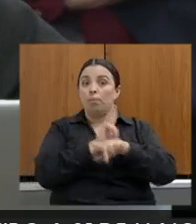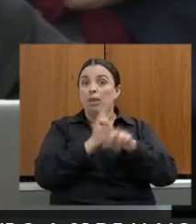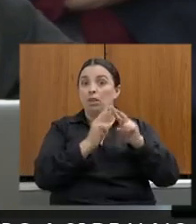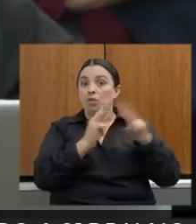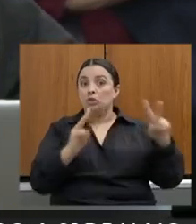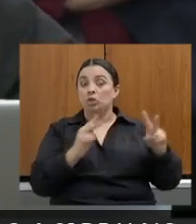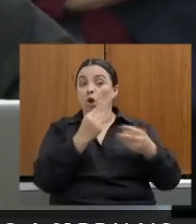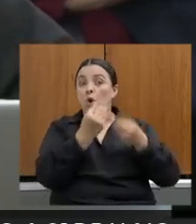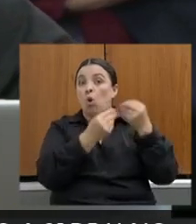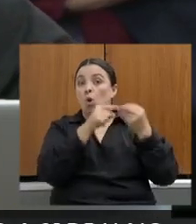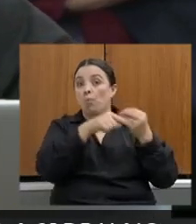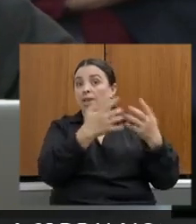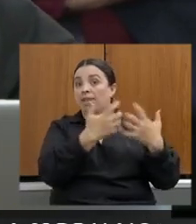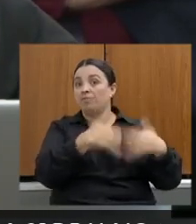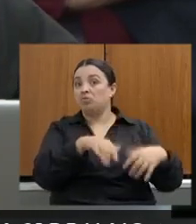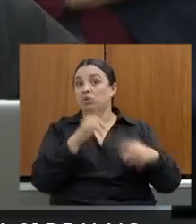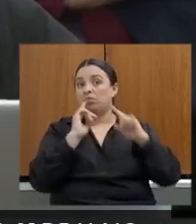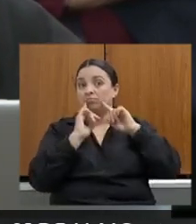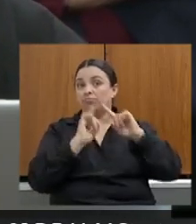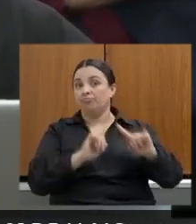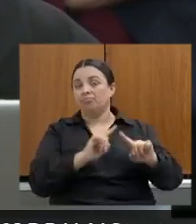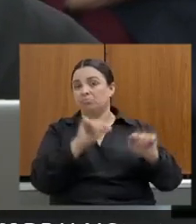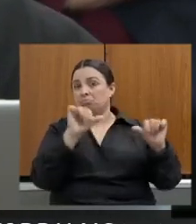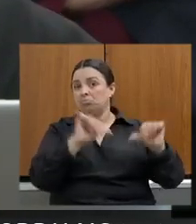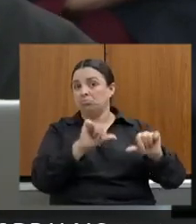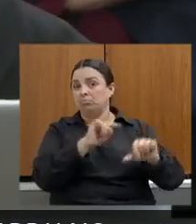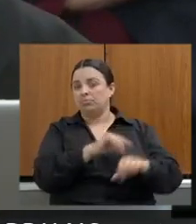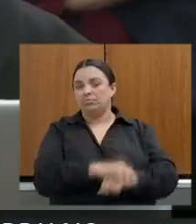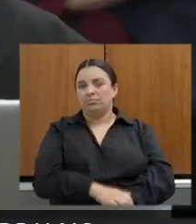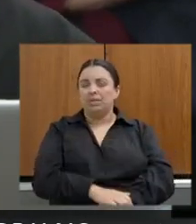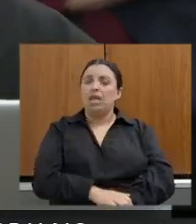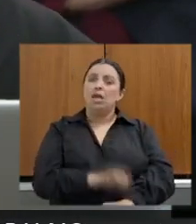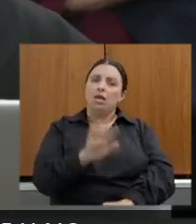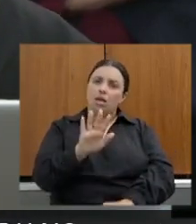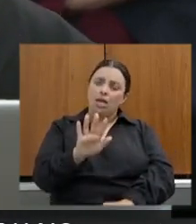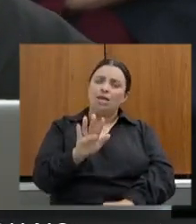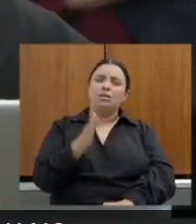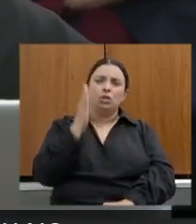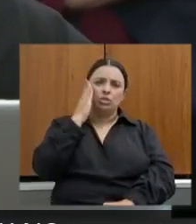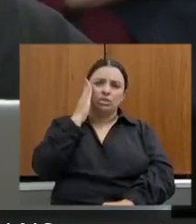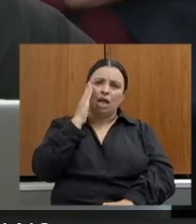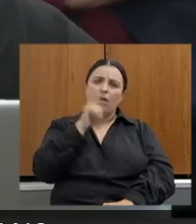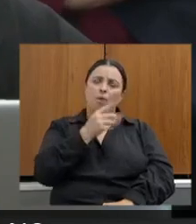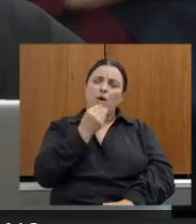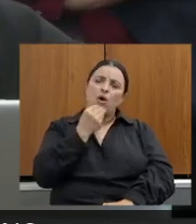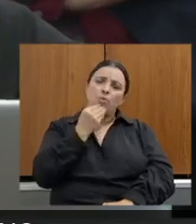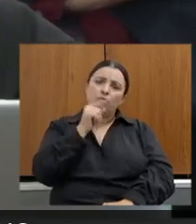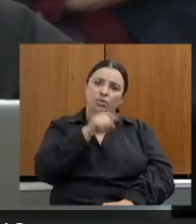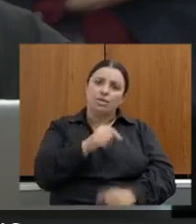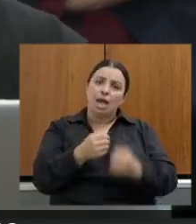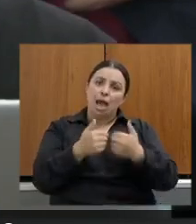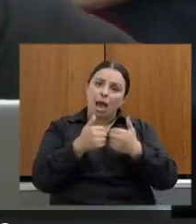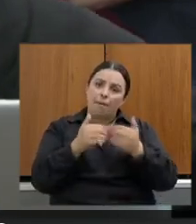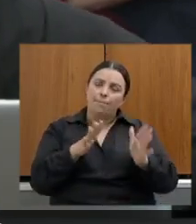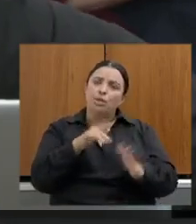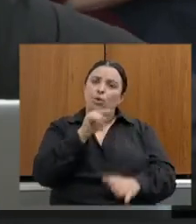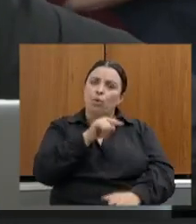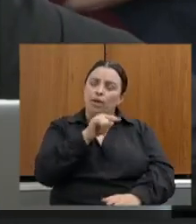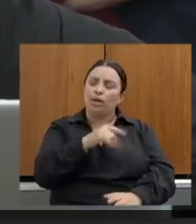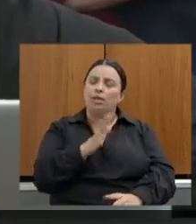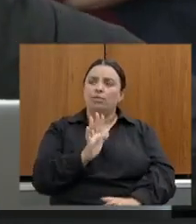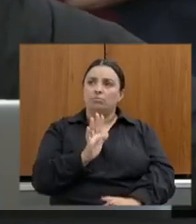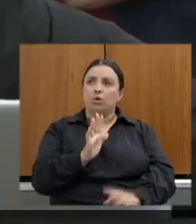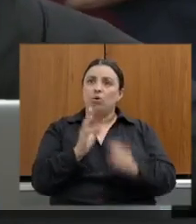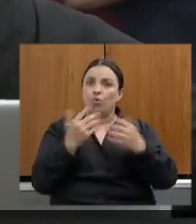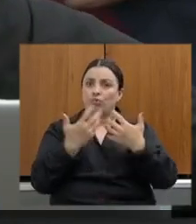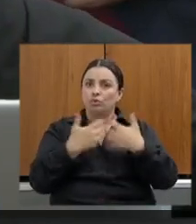Quando o senhor aportou essa iniciativa jamais o chefe da Polícia Civil ia querer